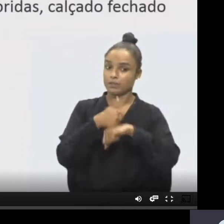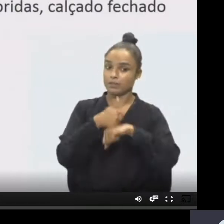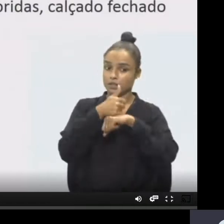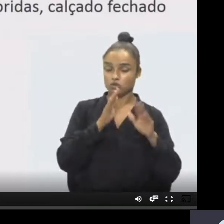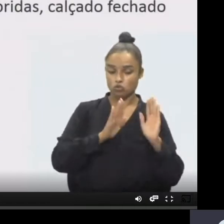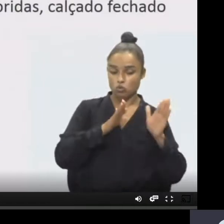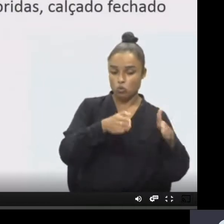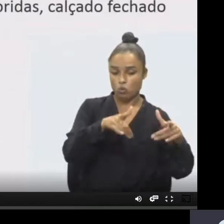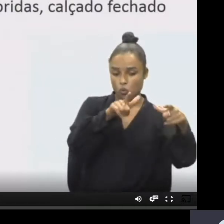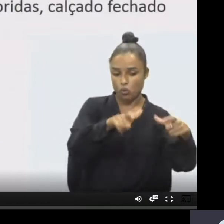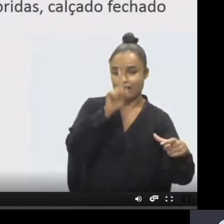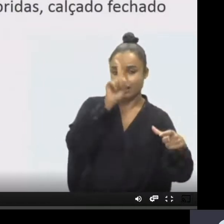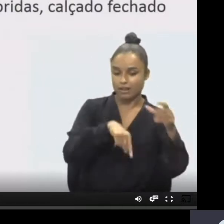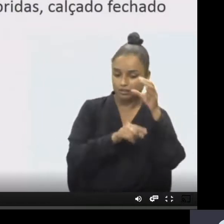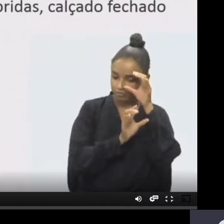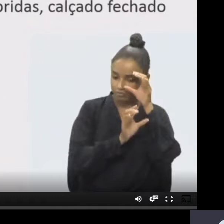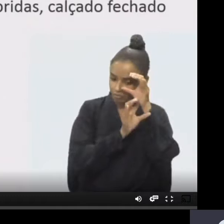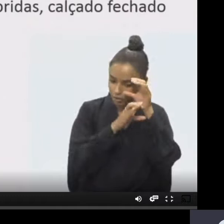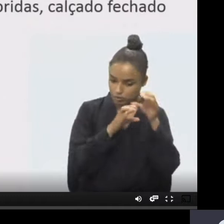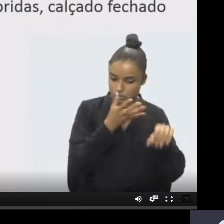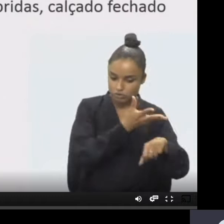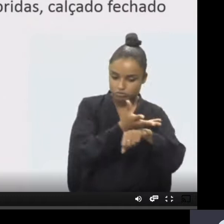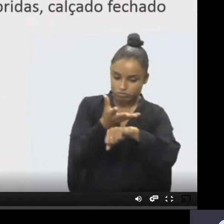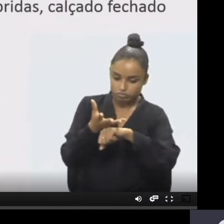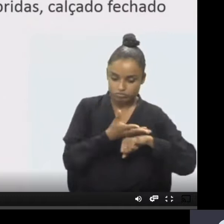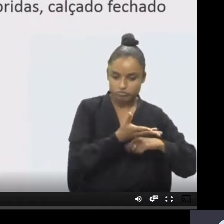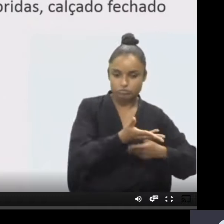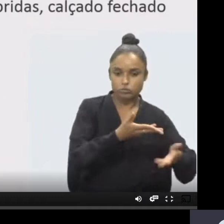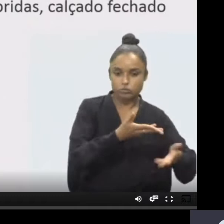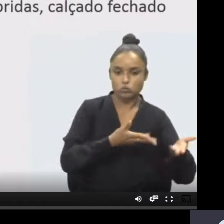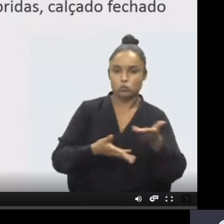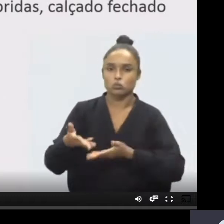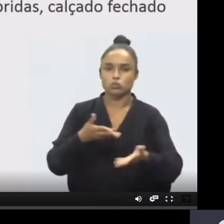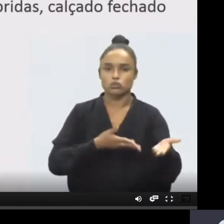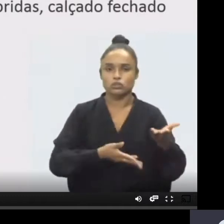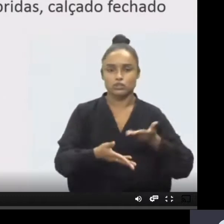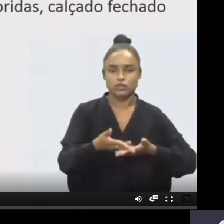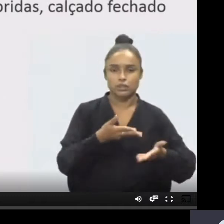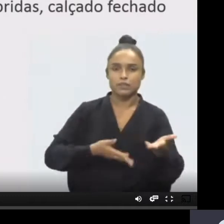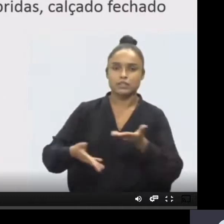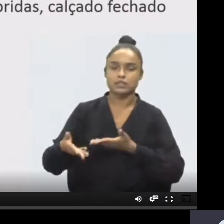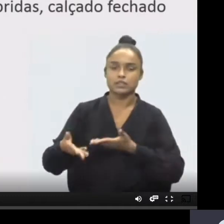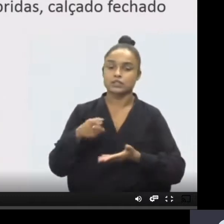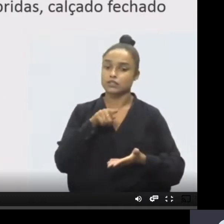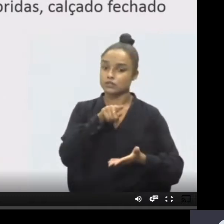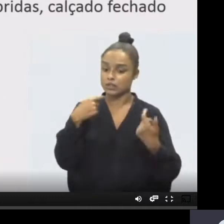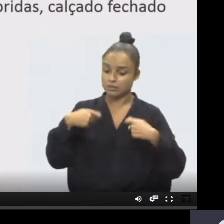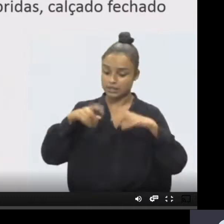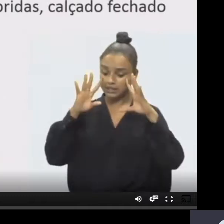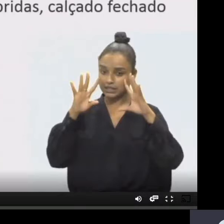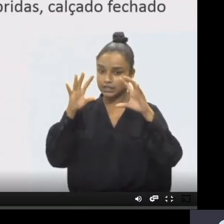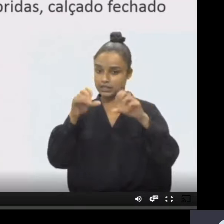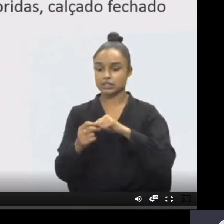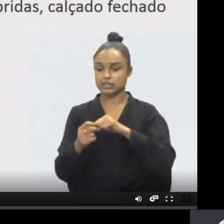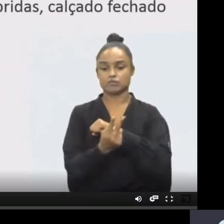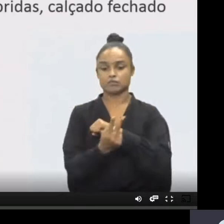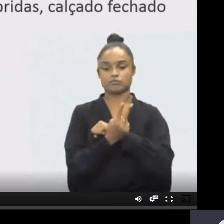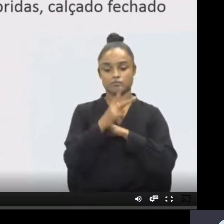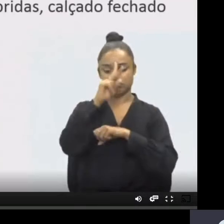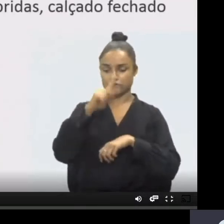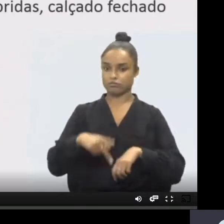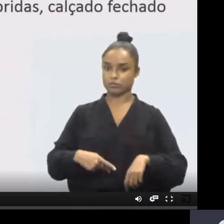laboratório multidisciplinar, nós temos aí a realização dessas práticas. Se atentem aos cuidados que estão relacionados com a